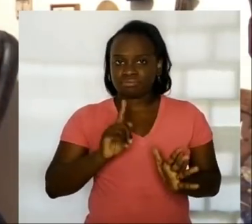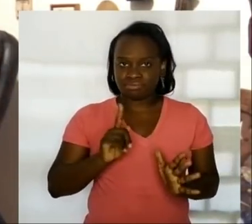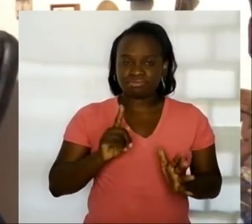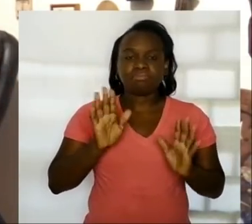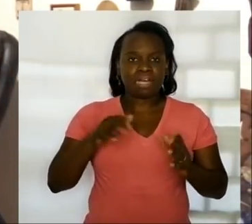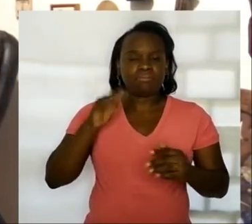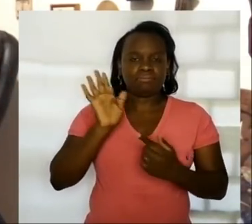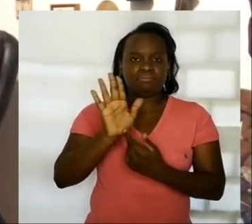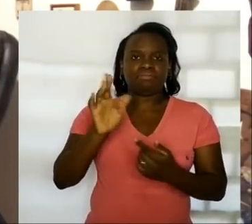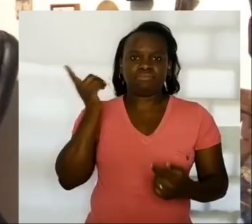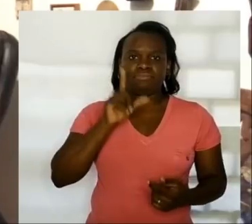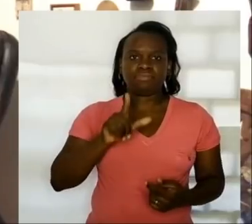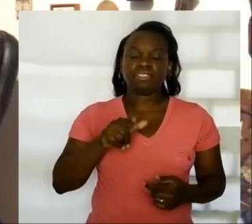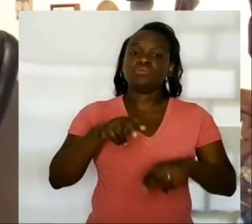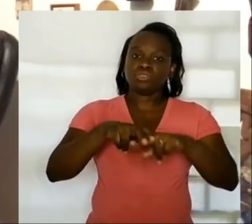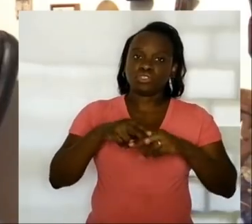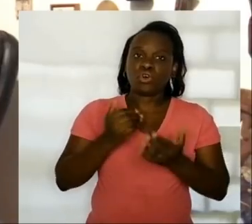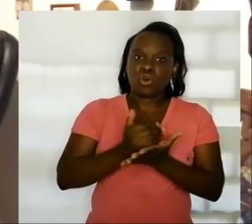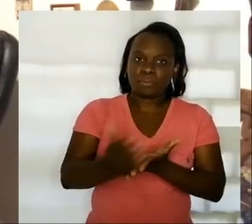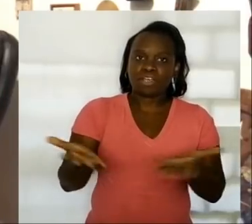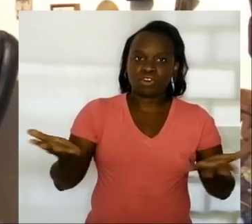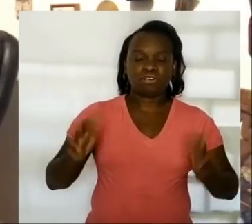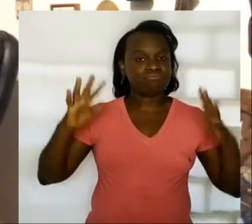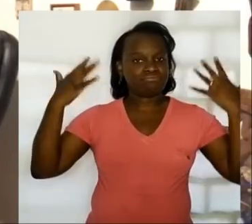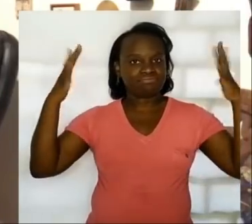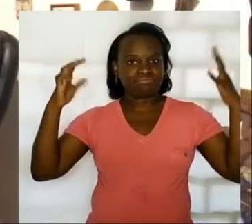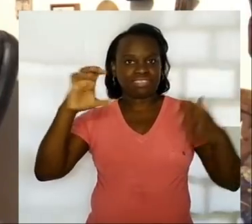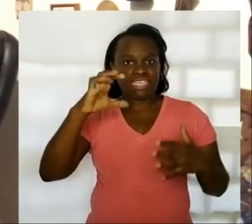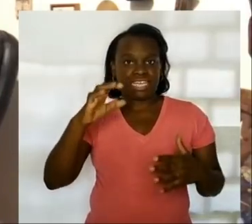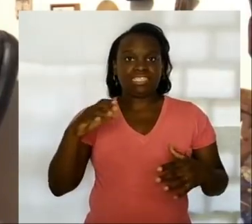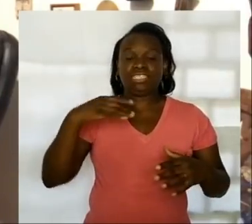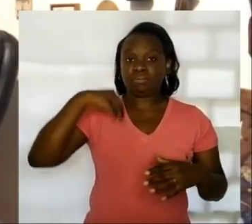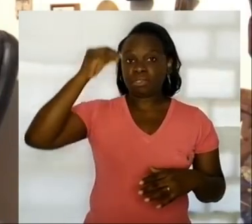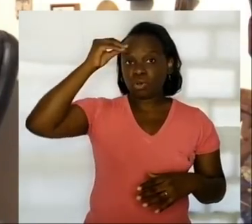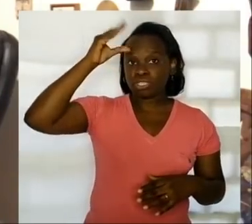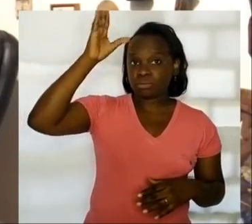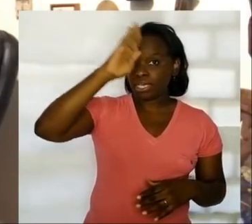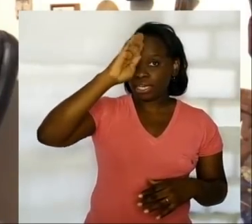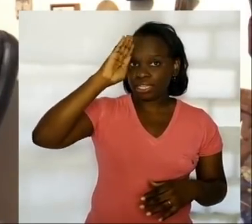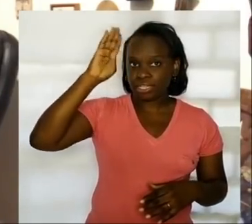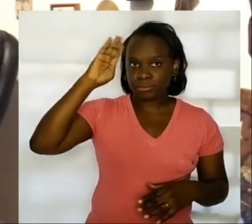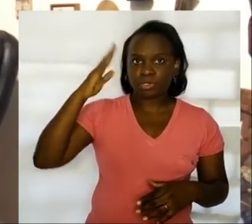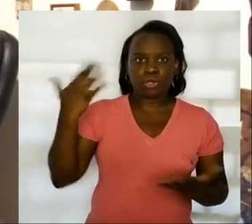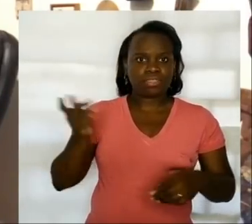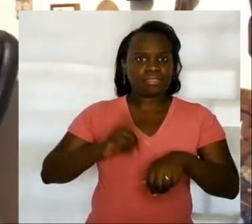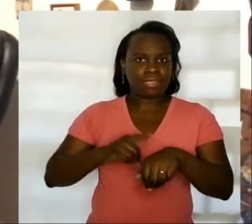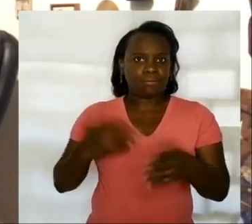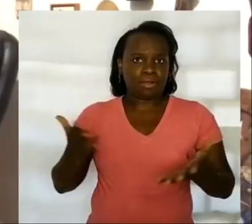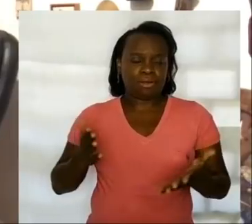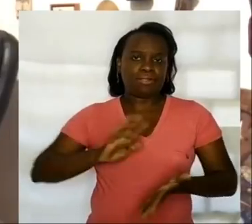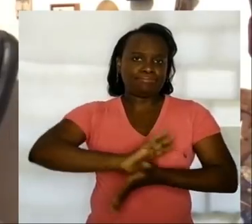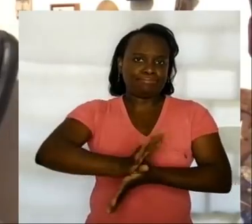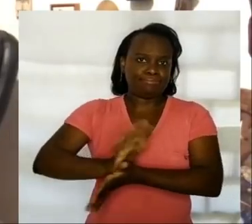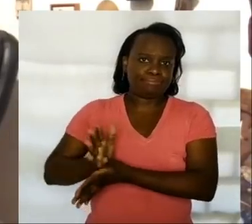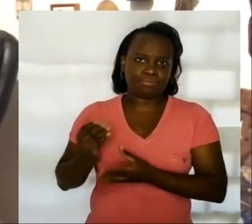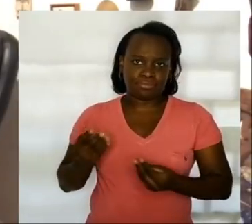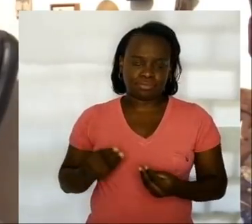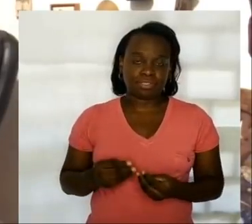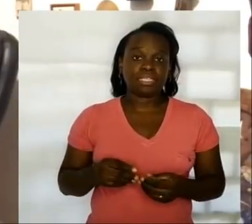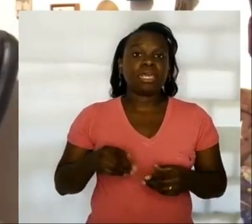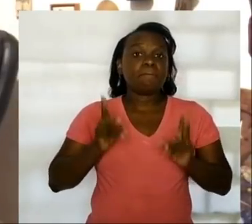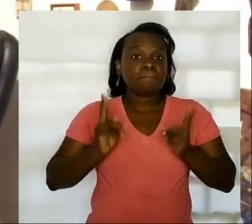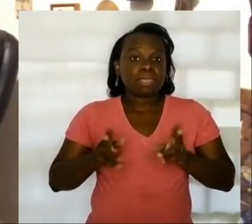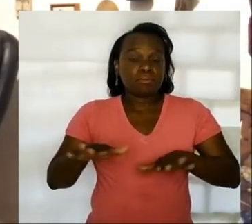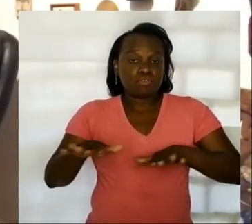serem postas em questão. Por isso eu inicio aqui dando um viva à ciência e ao conhecimento acadêmico tão maltratados nesses nossos